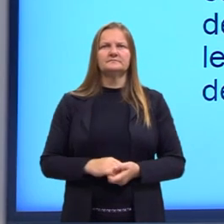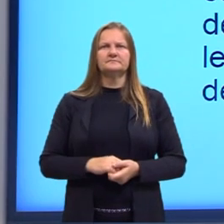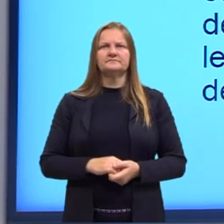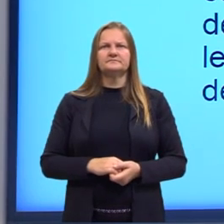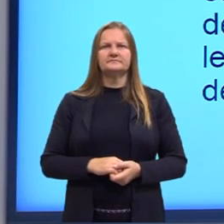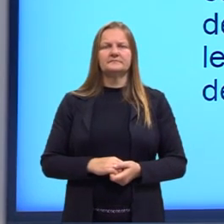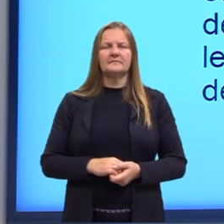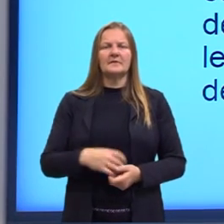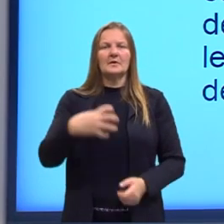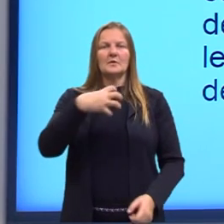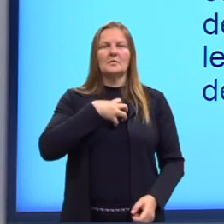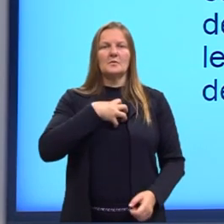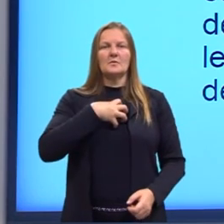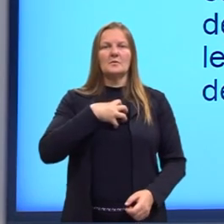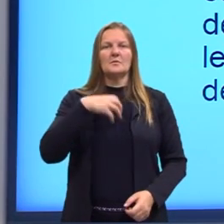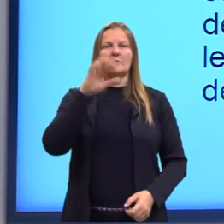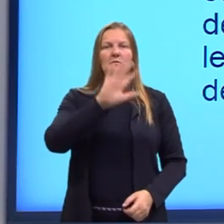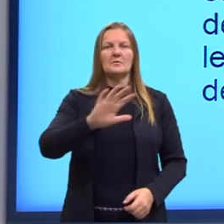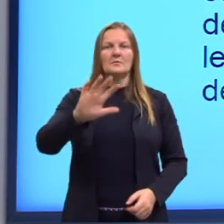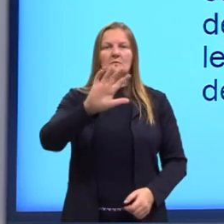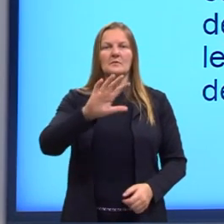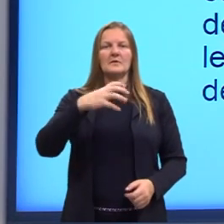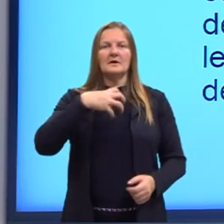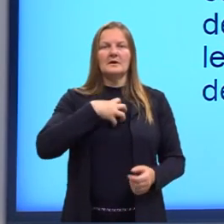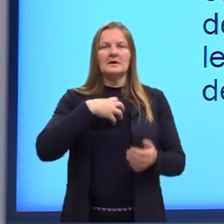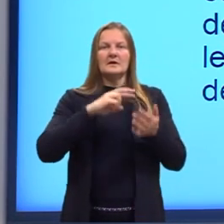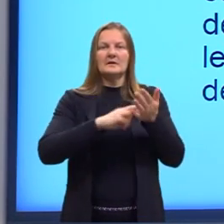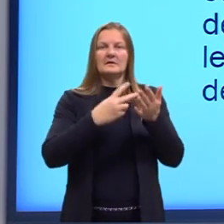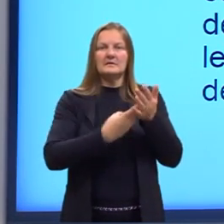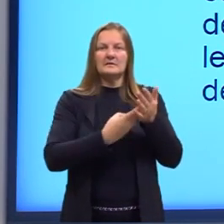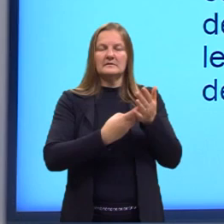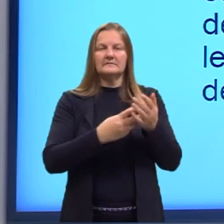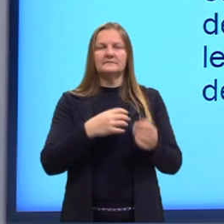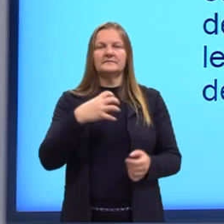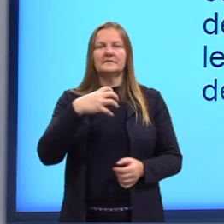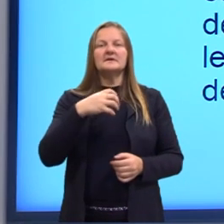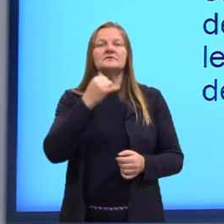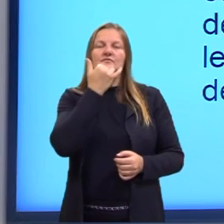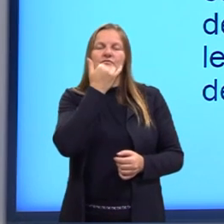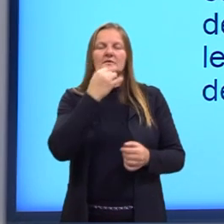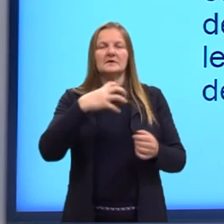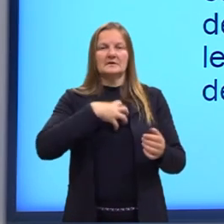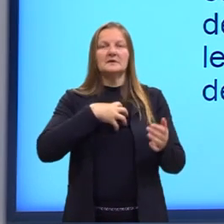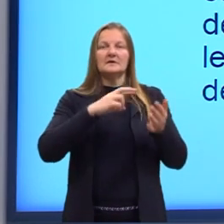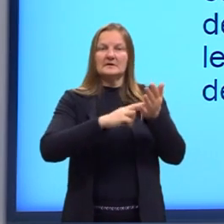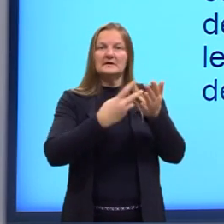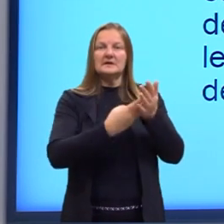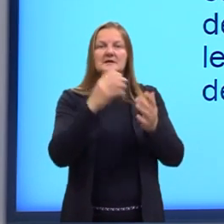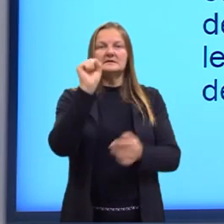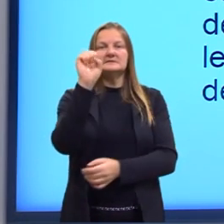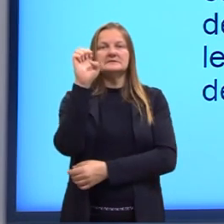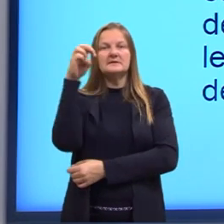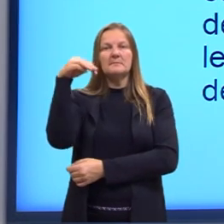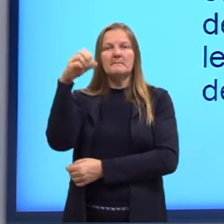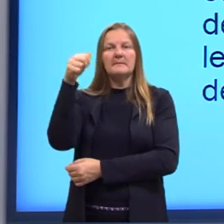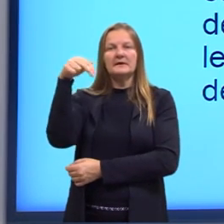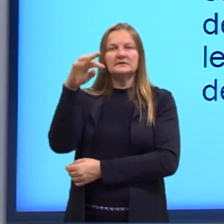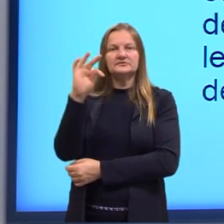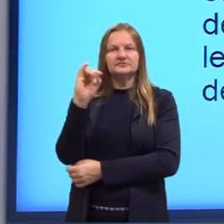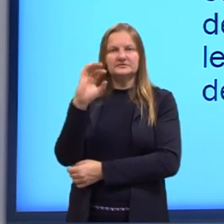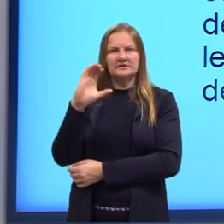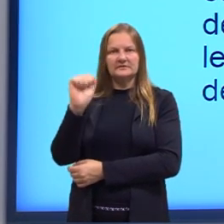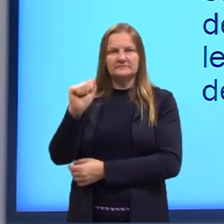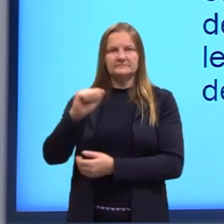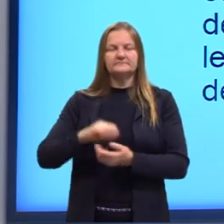coerência semântica para que a coerência semântica esteja presente um texto é